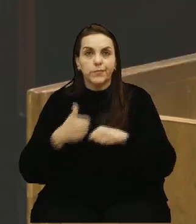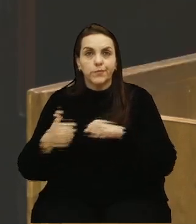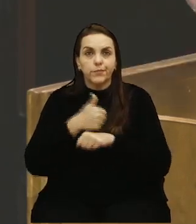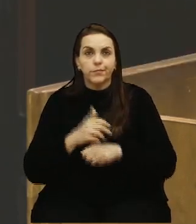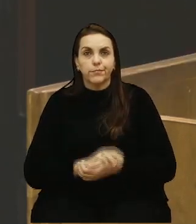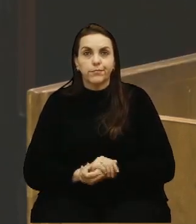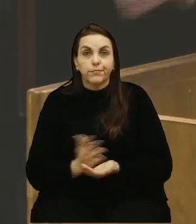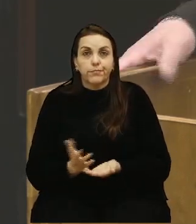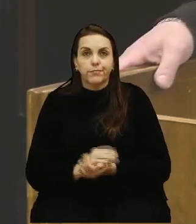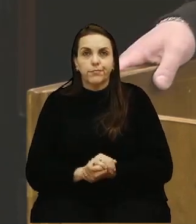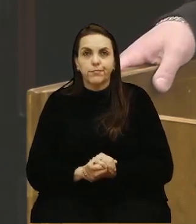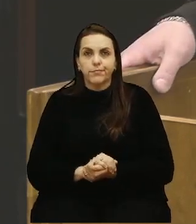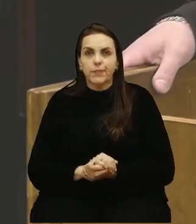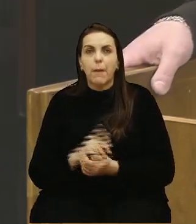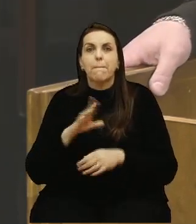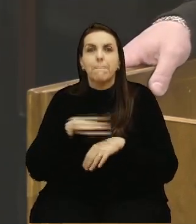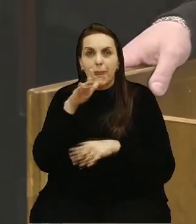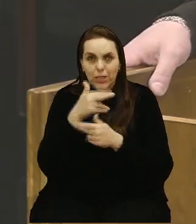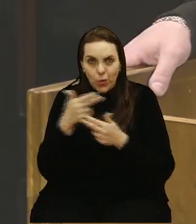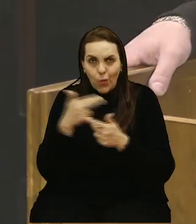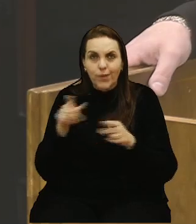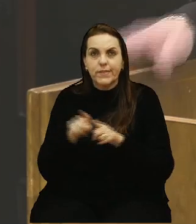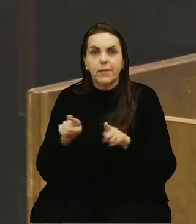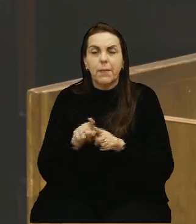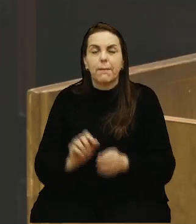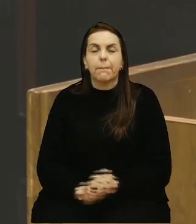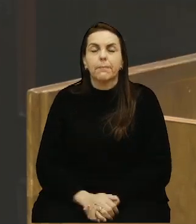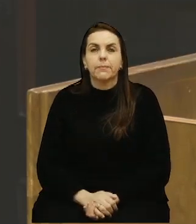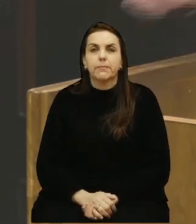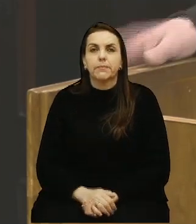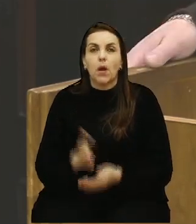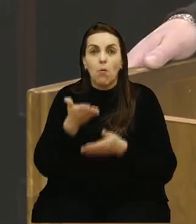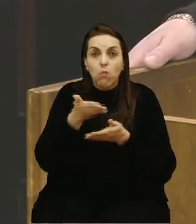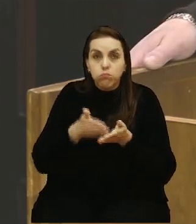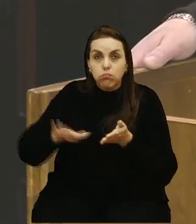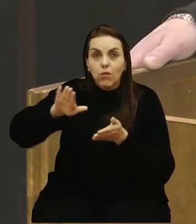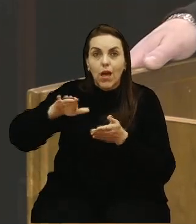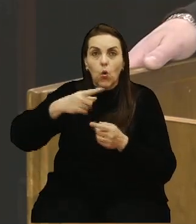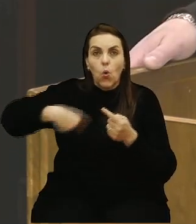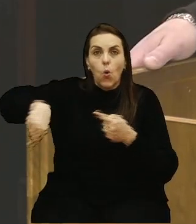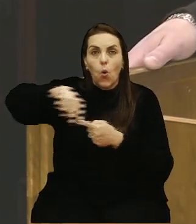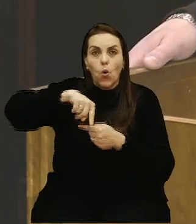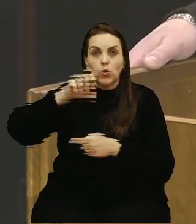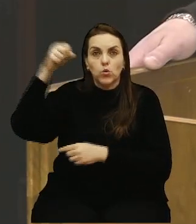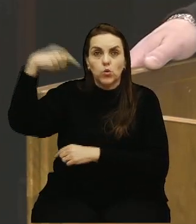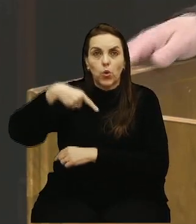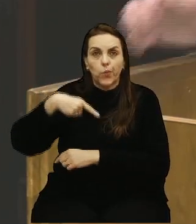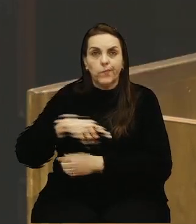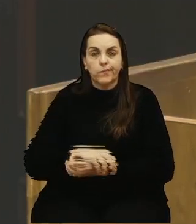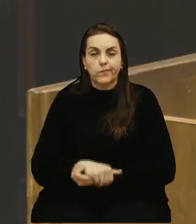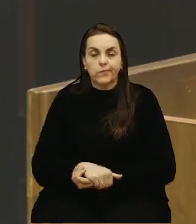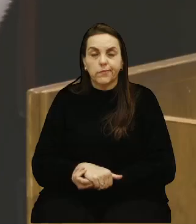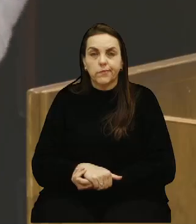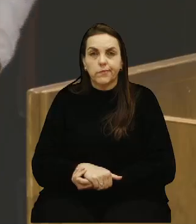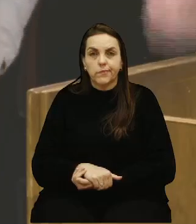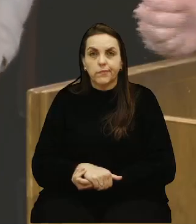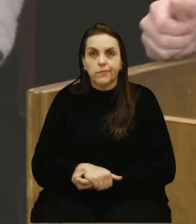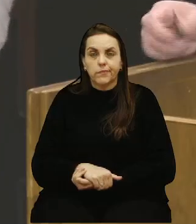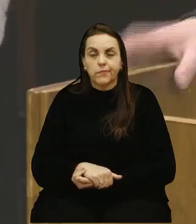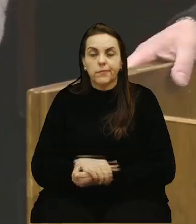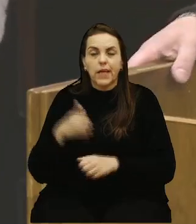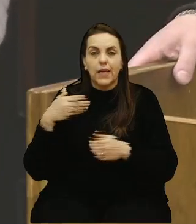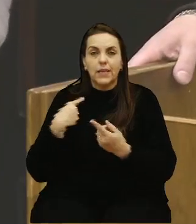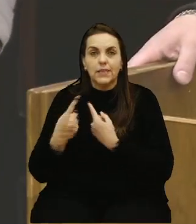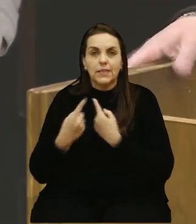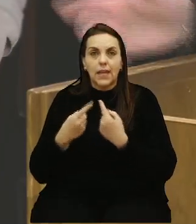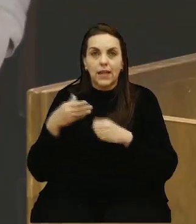E aqui a gente traz mais coisa. Buraco na Rota do Sol. A estrada de acesso ao